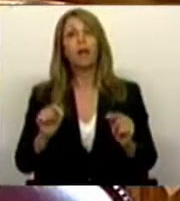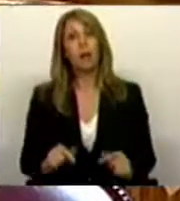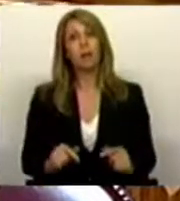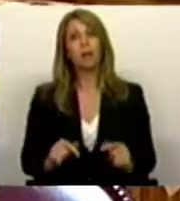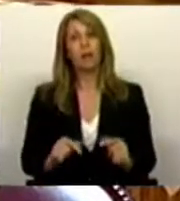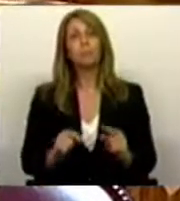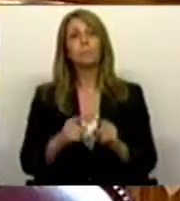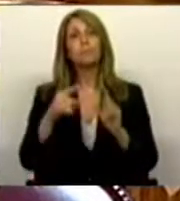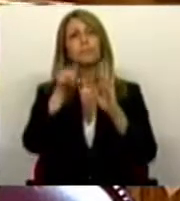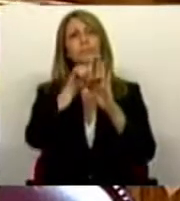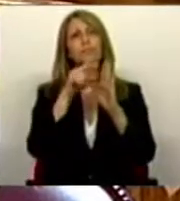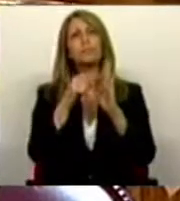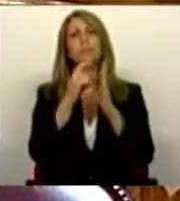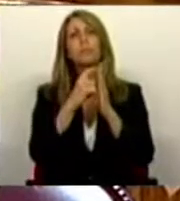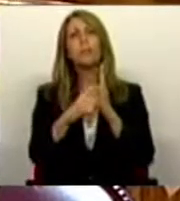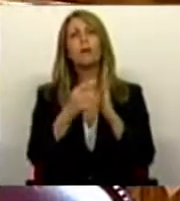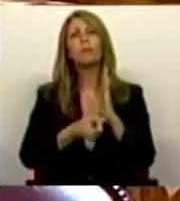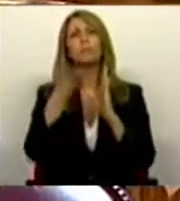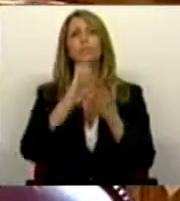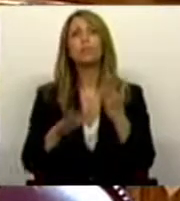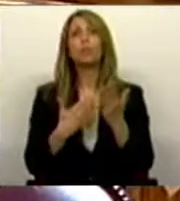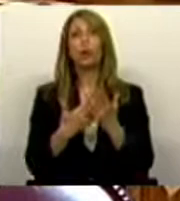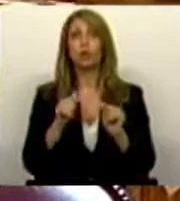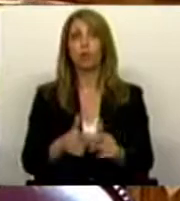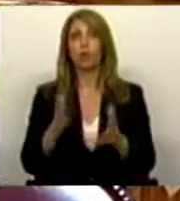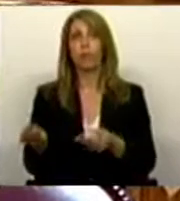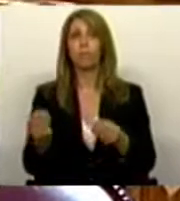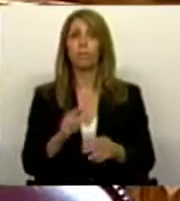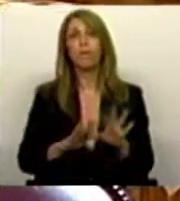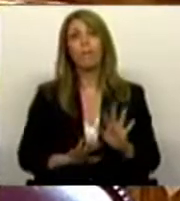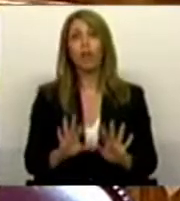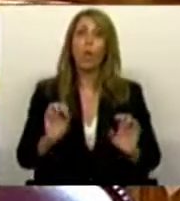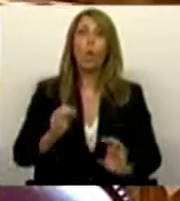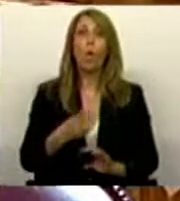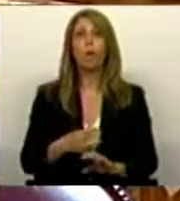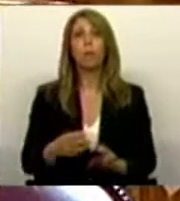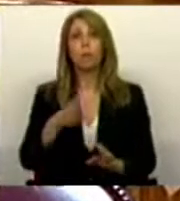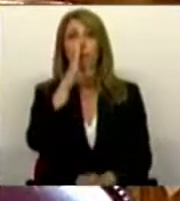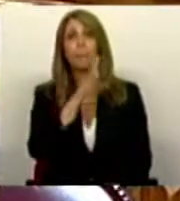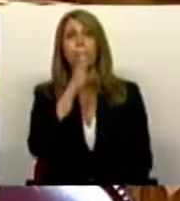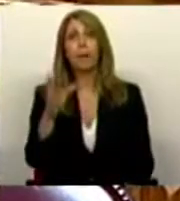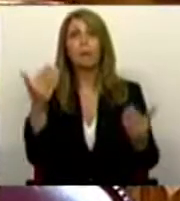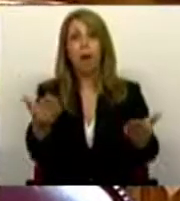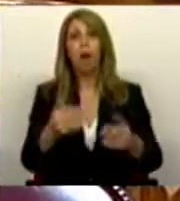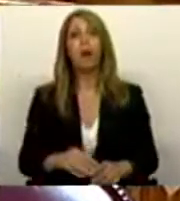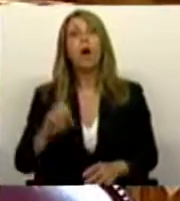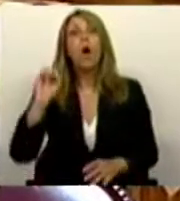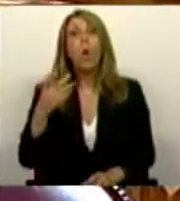componente resolutiva, um conjunto de propostas que ou já foram feitas, ou se encontram a ser concretizadas, ou estão previstas